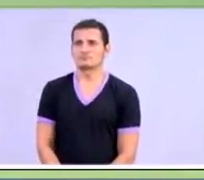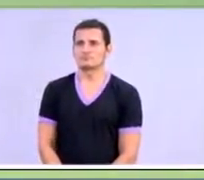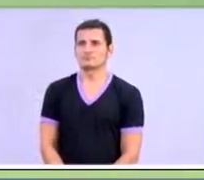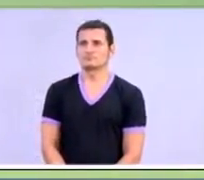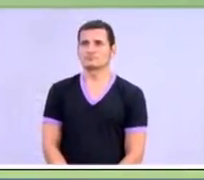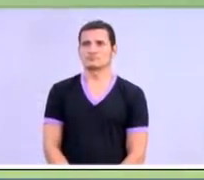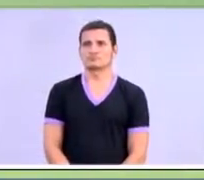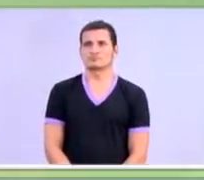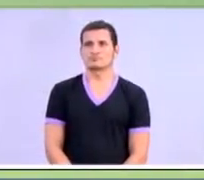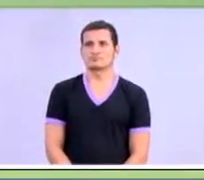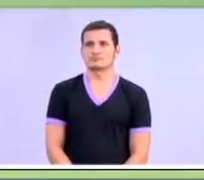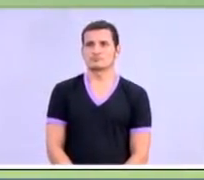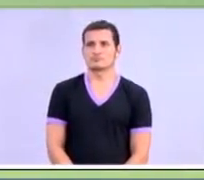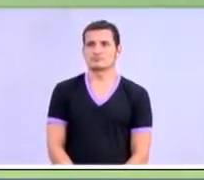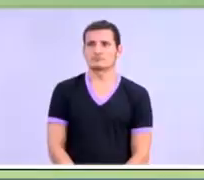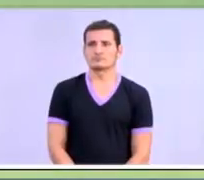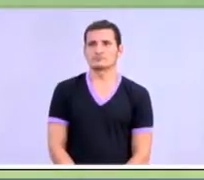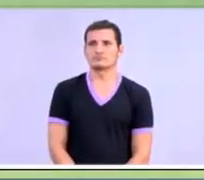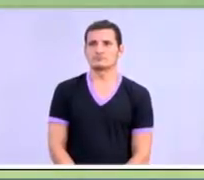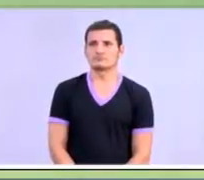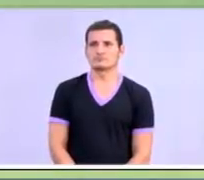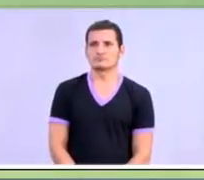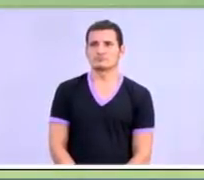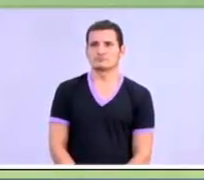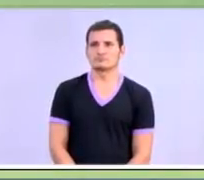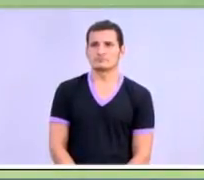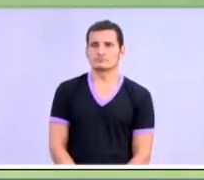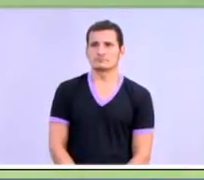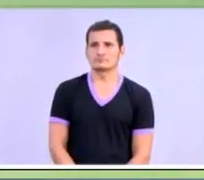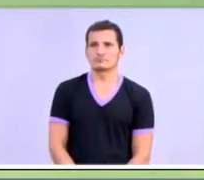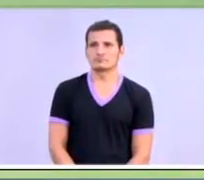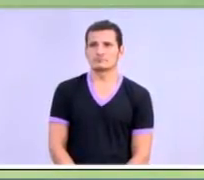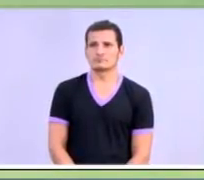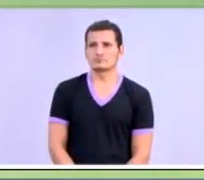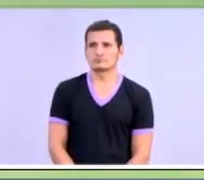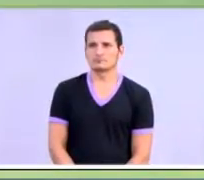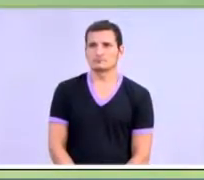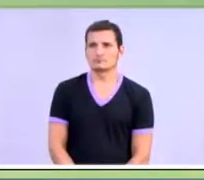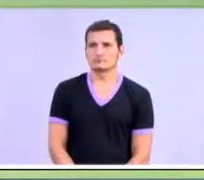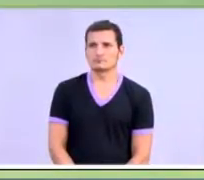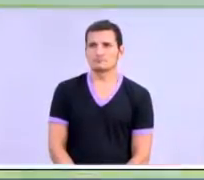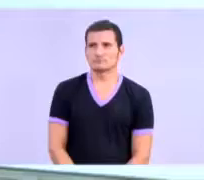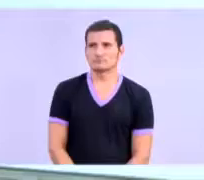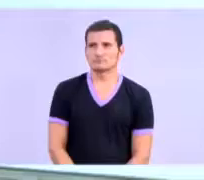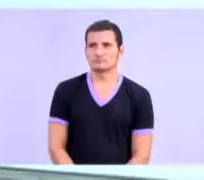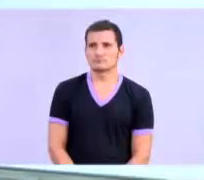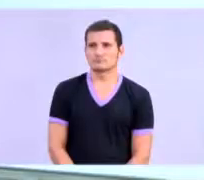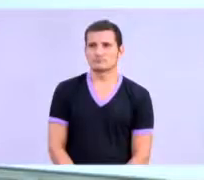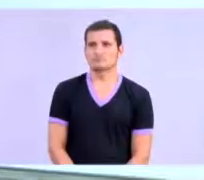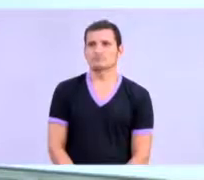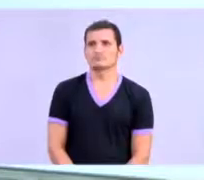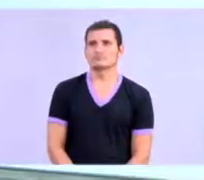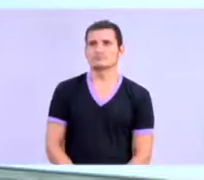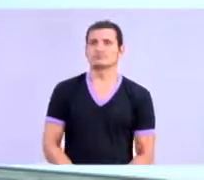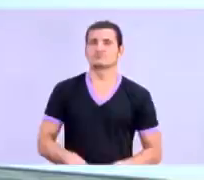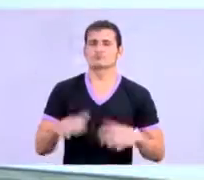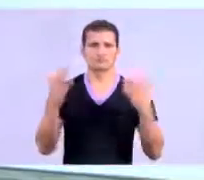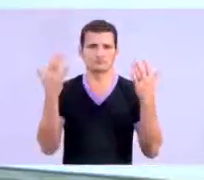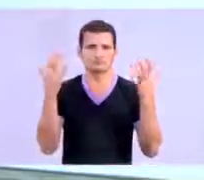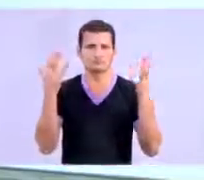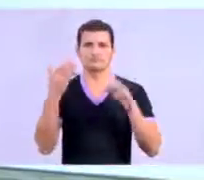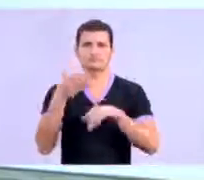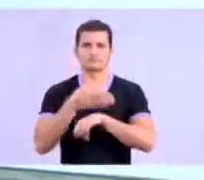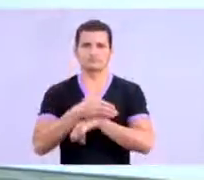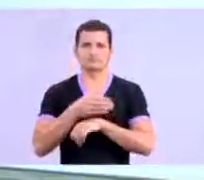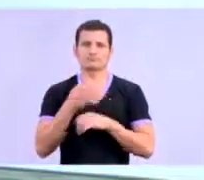né? Trabalha com endereçamento de rede na internet, enfim. Então, parabéns pela participação e parabéns por acertarem.